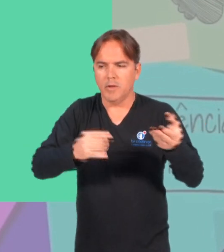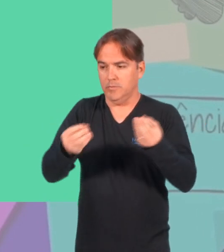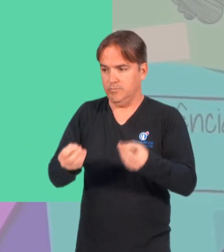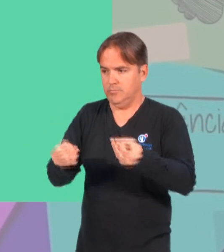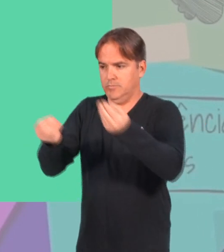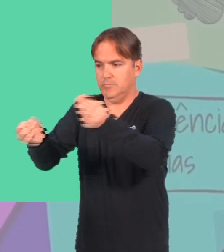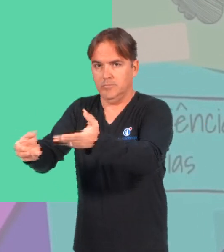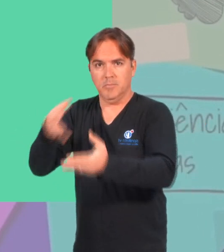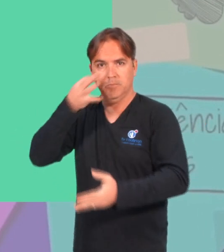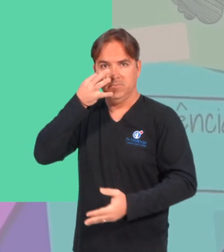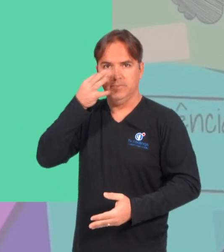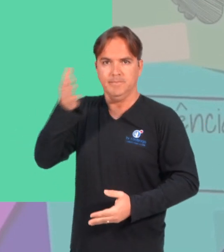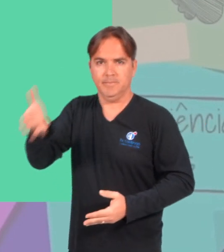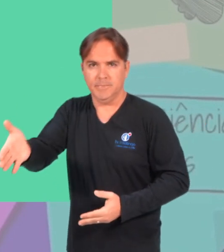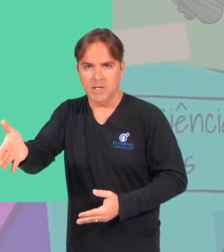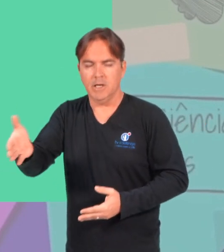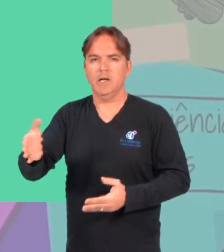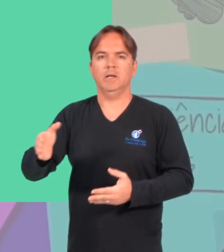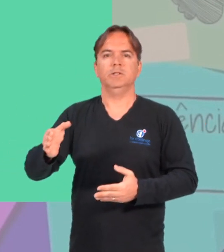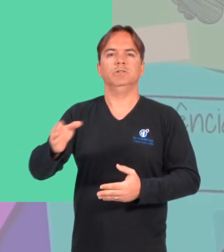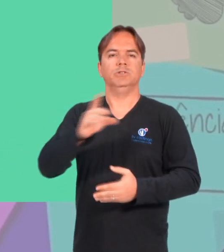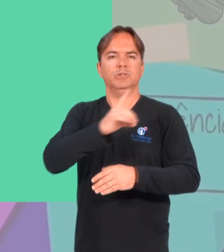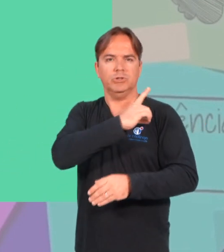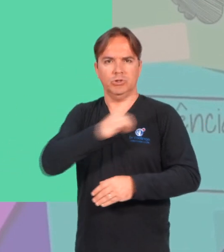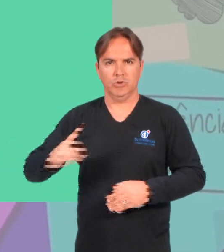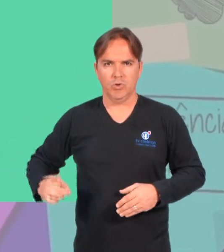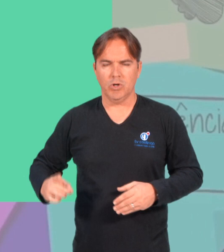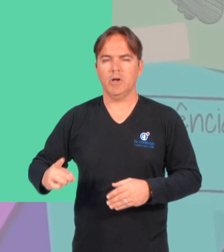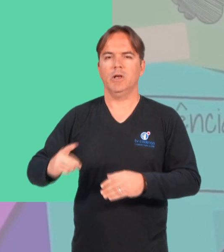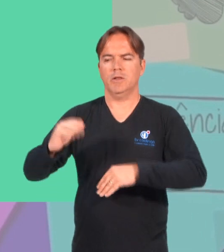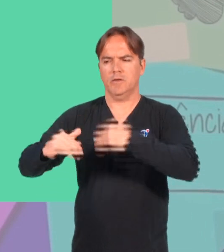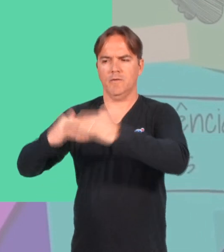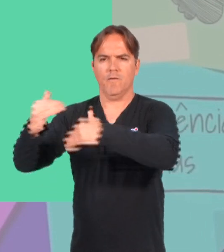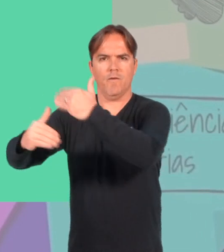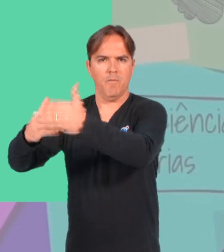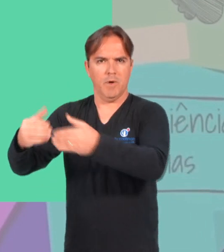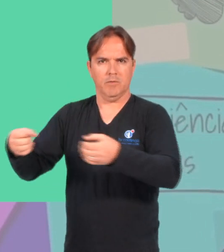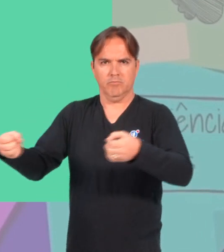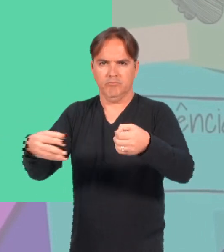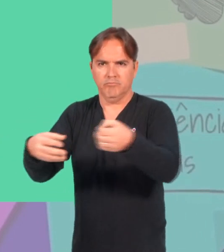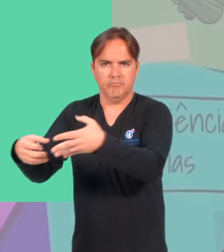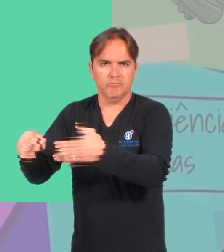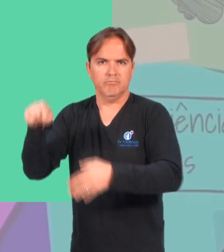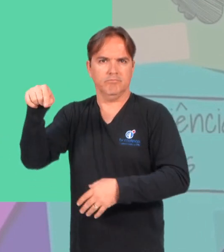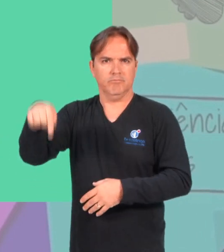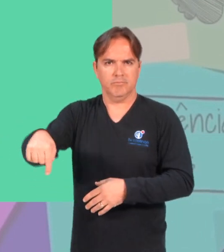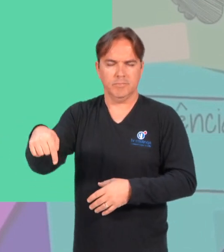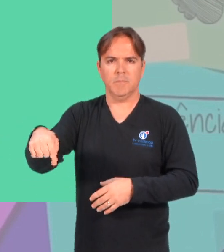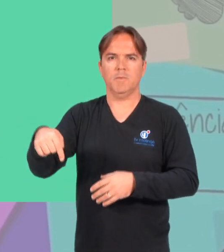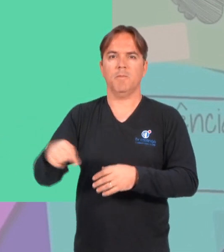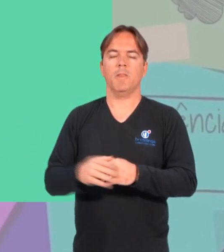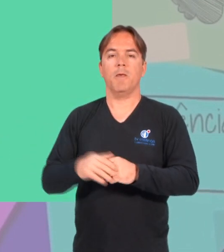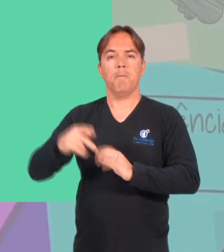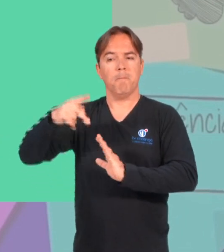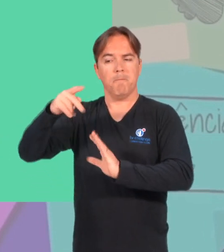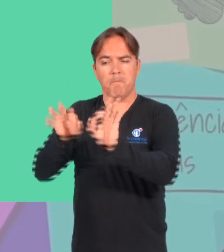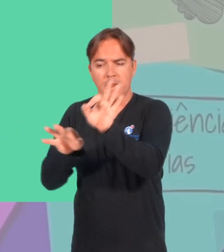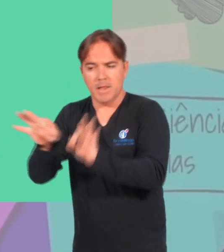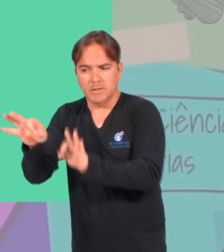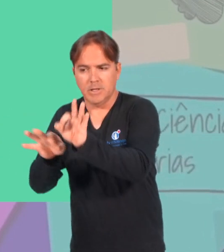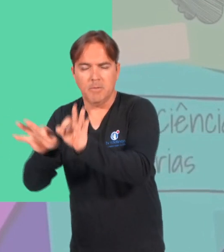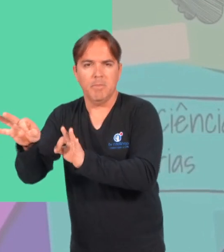ser feita pessoalmente na Diretoria de Desenvolvimento Institucional da Pró-Reitoria de Planejamento